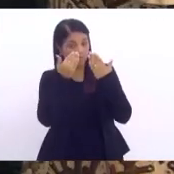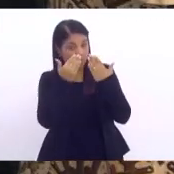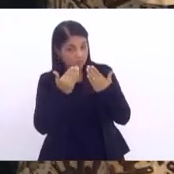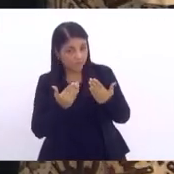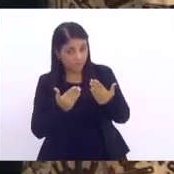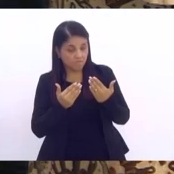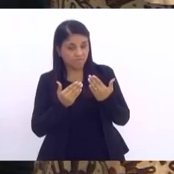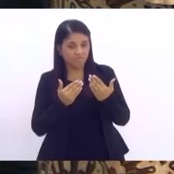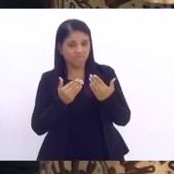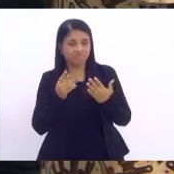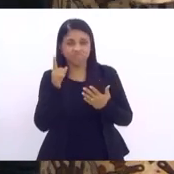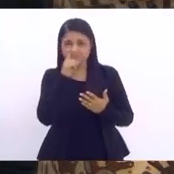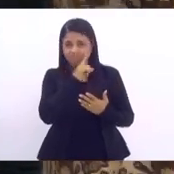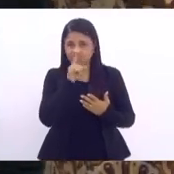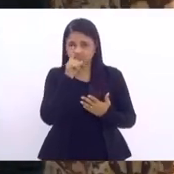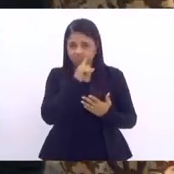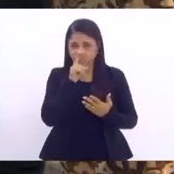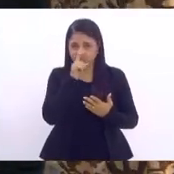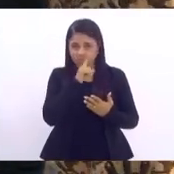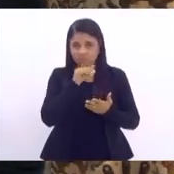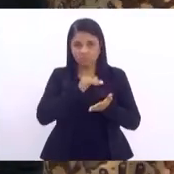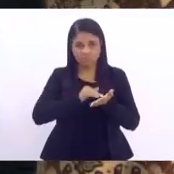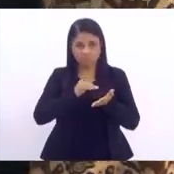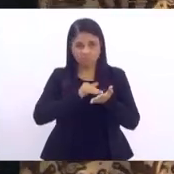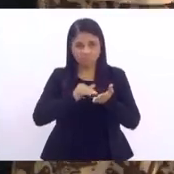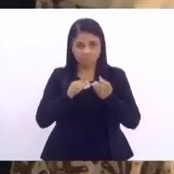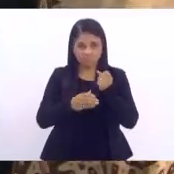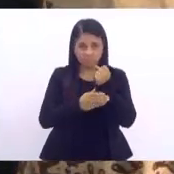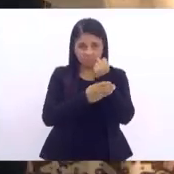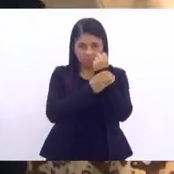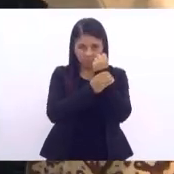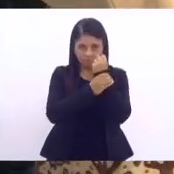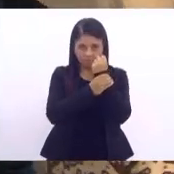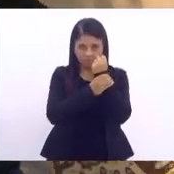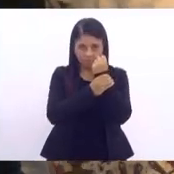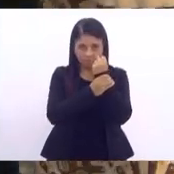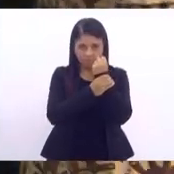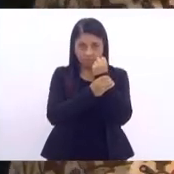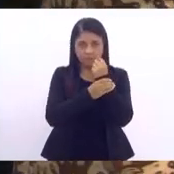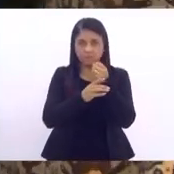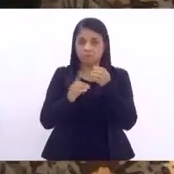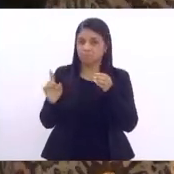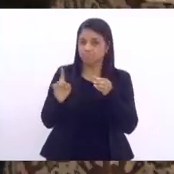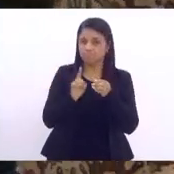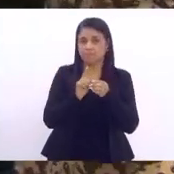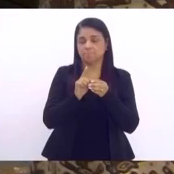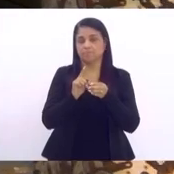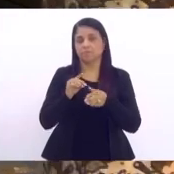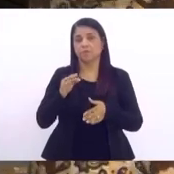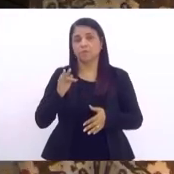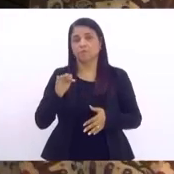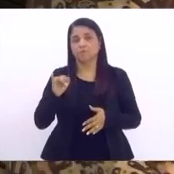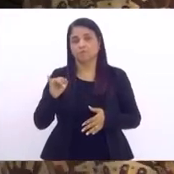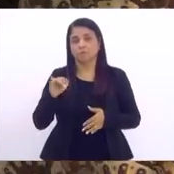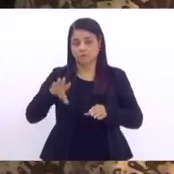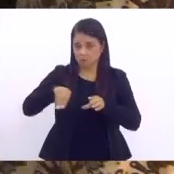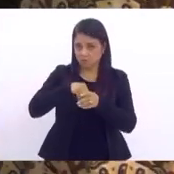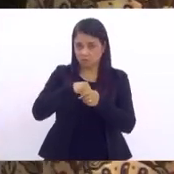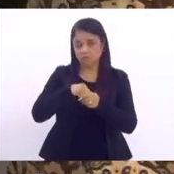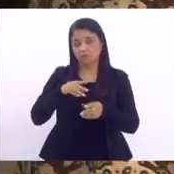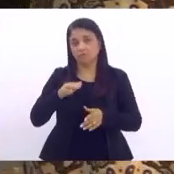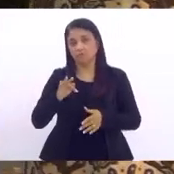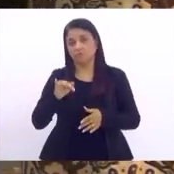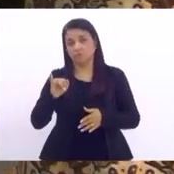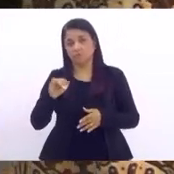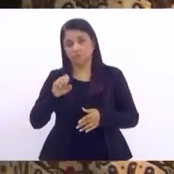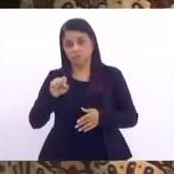da Secretaria de Segurança, não está no FISED, ele em fevereiro mandará uma mensagem de modificar